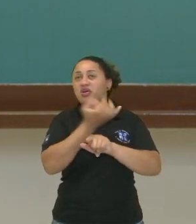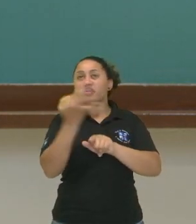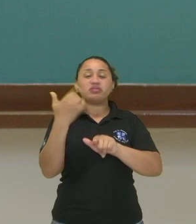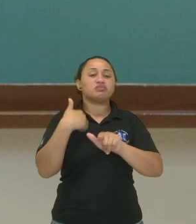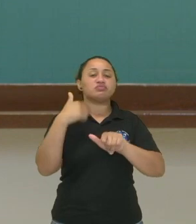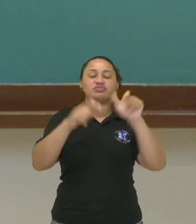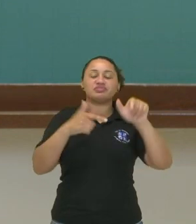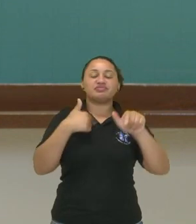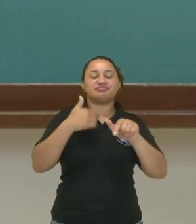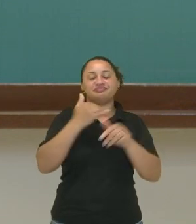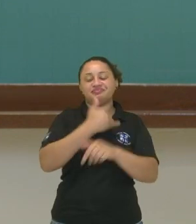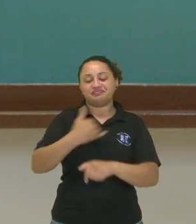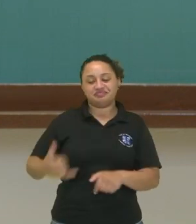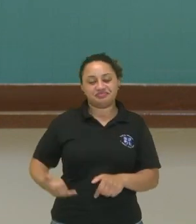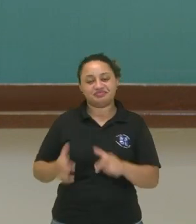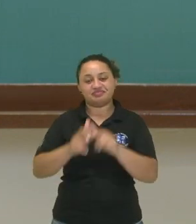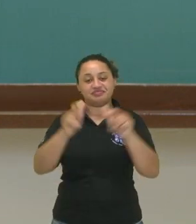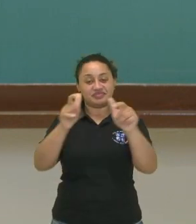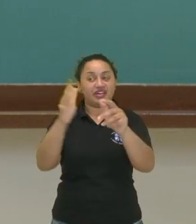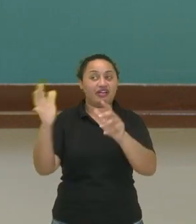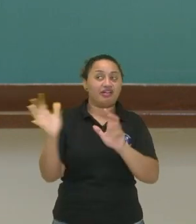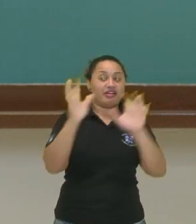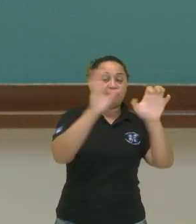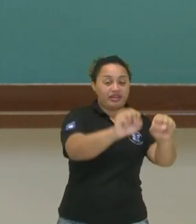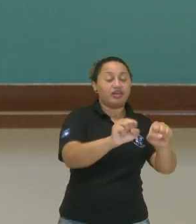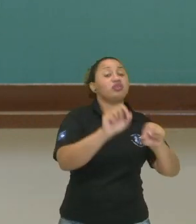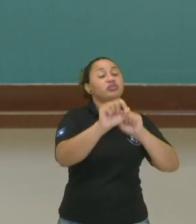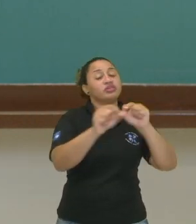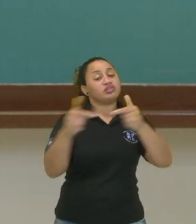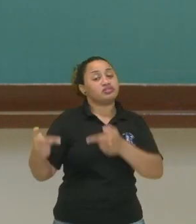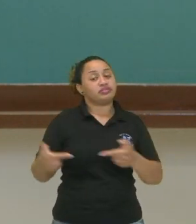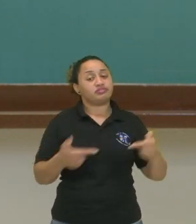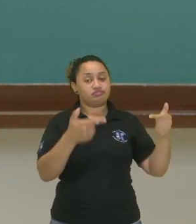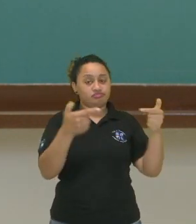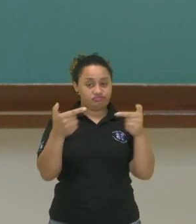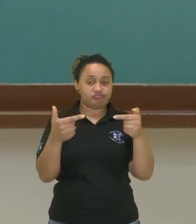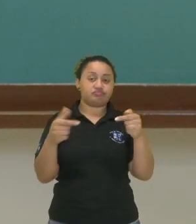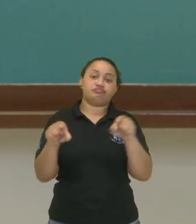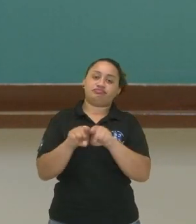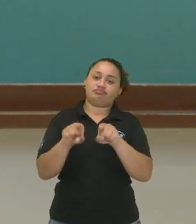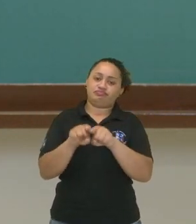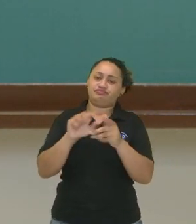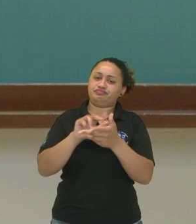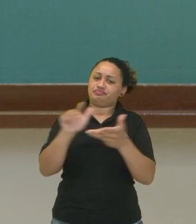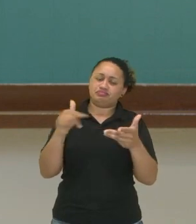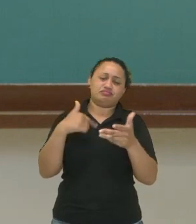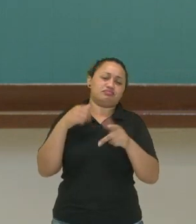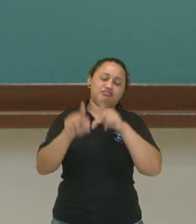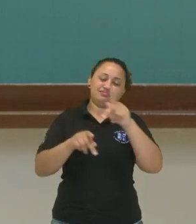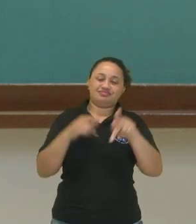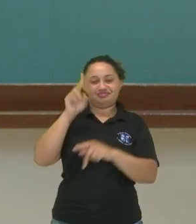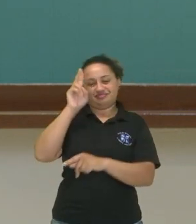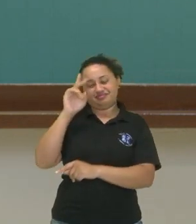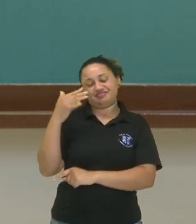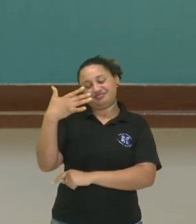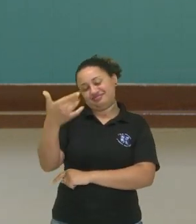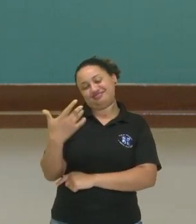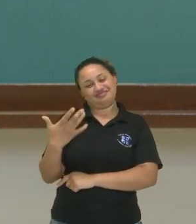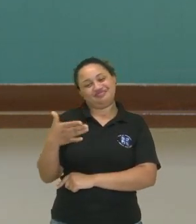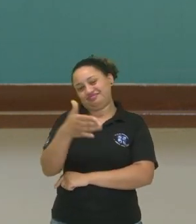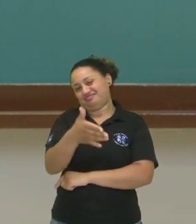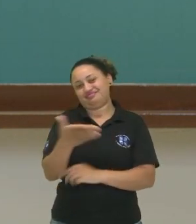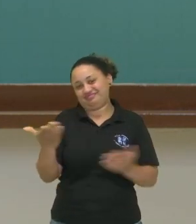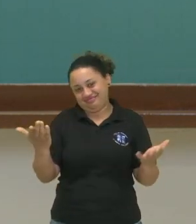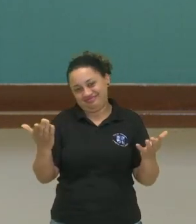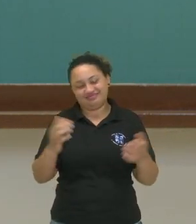grandes impérios, de grandes civilizações, que vivem de guerras também. Várias civilizações na história entraram, sabe Deus o